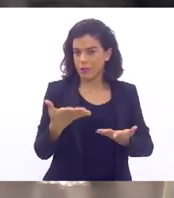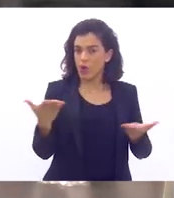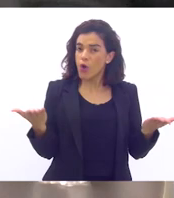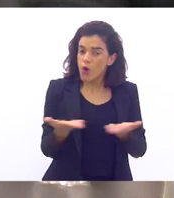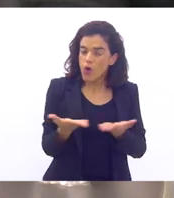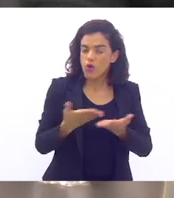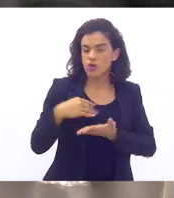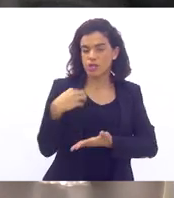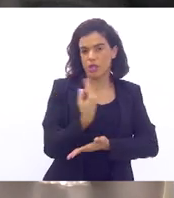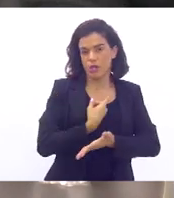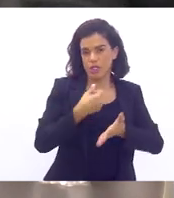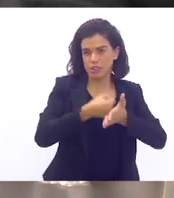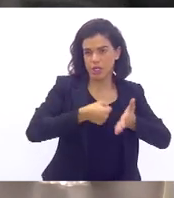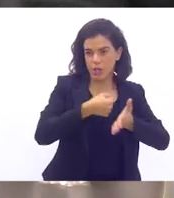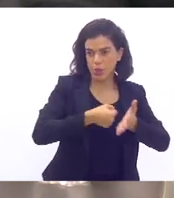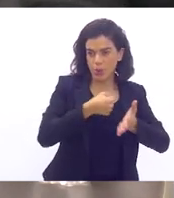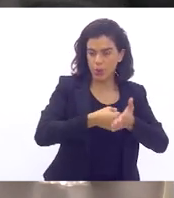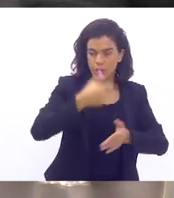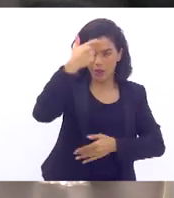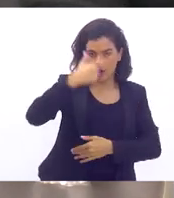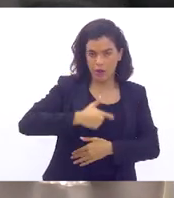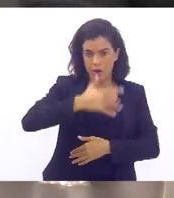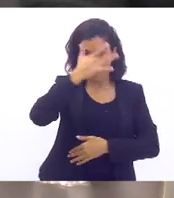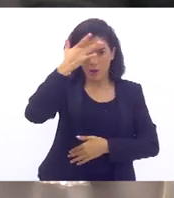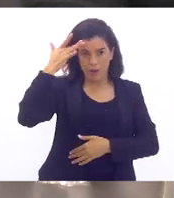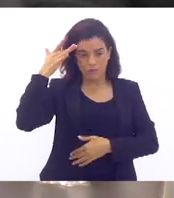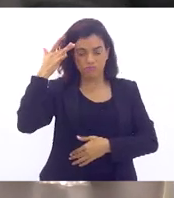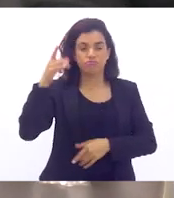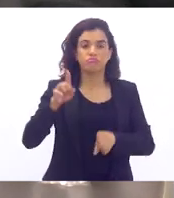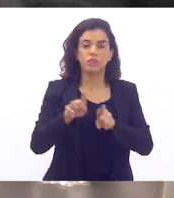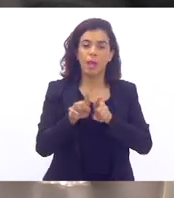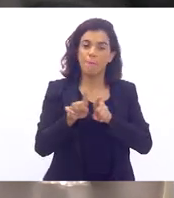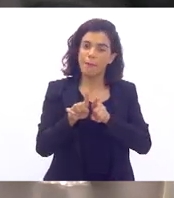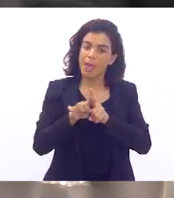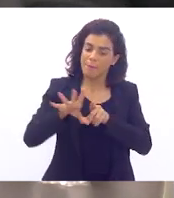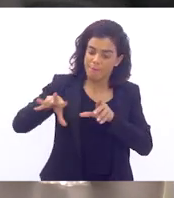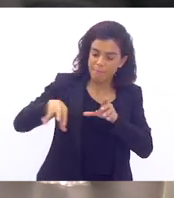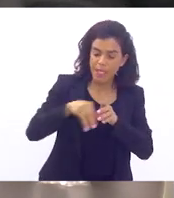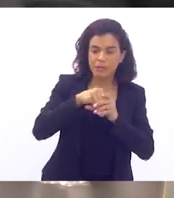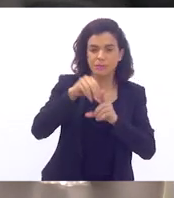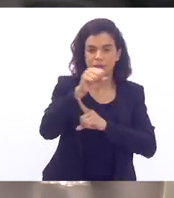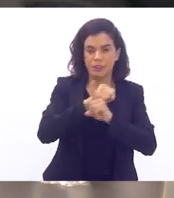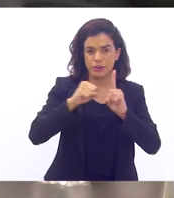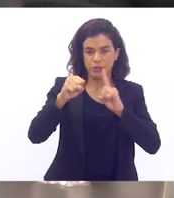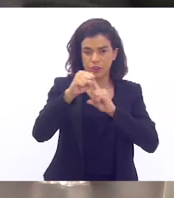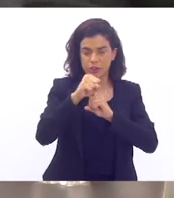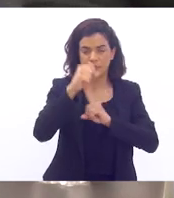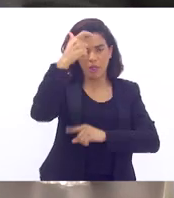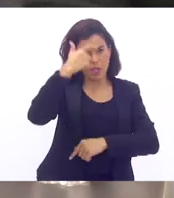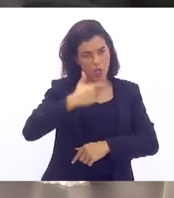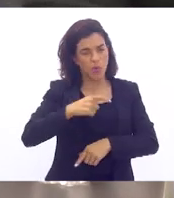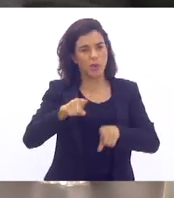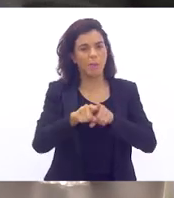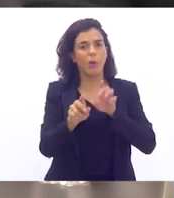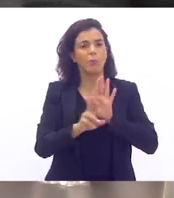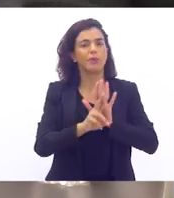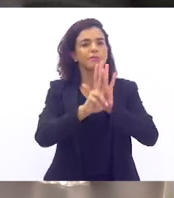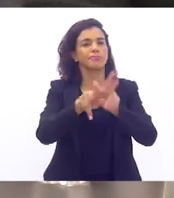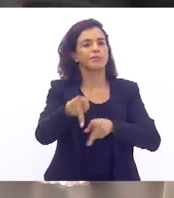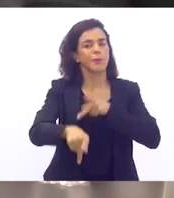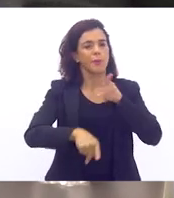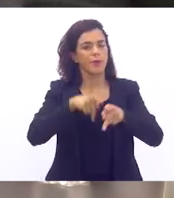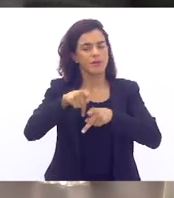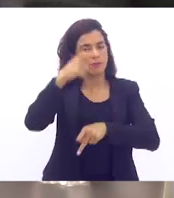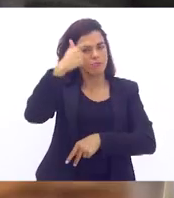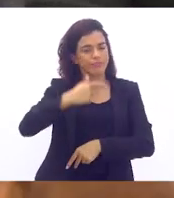como é pessoa como um agente da sociedade civil mas sobretudo como parlamentar alguém que precisa olhar